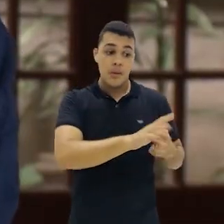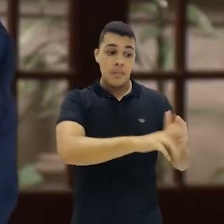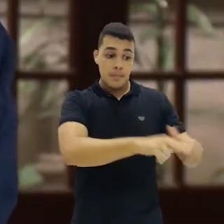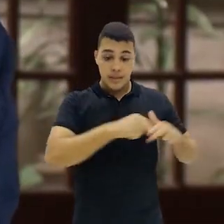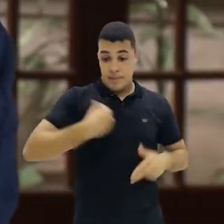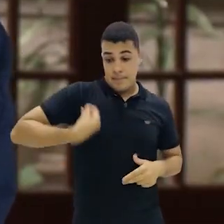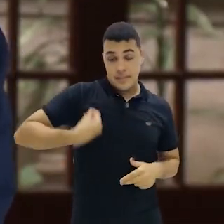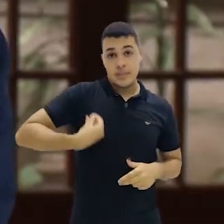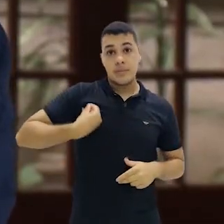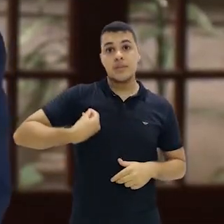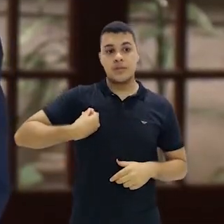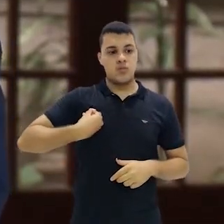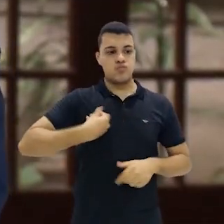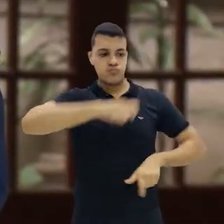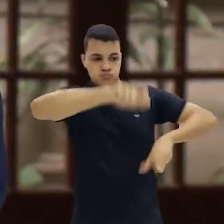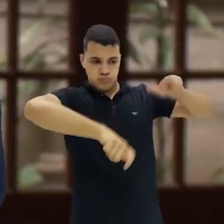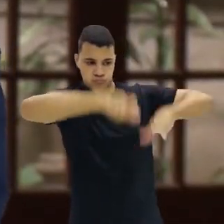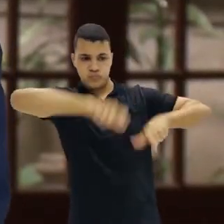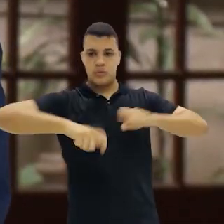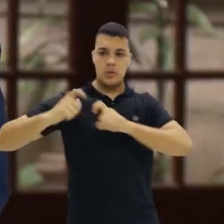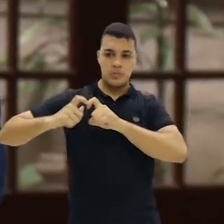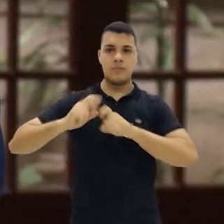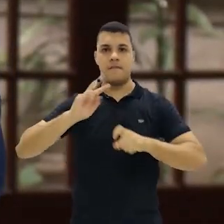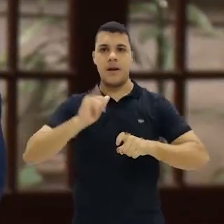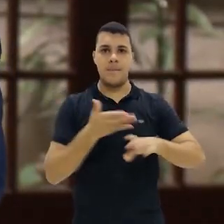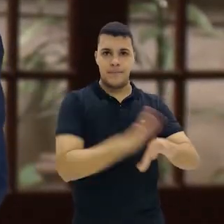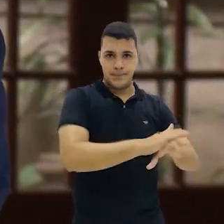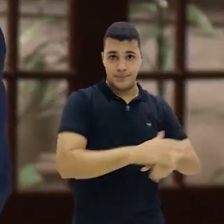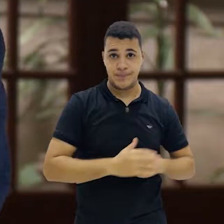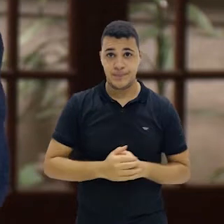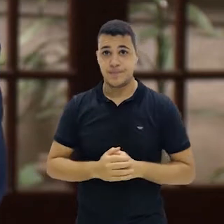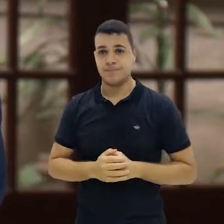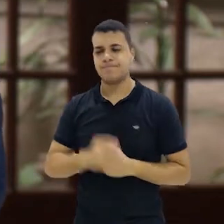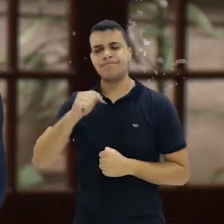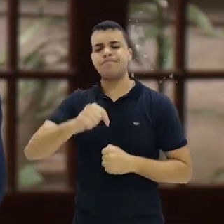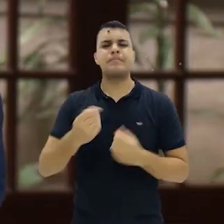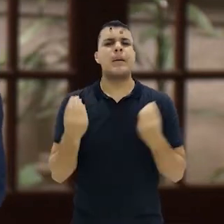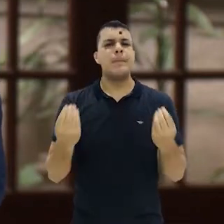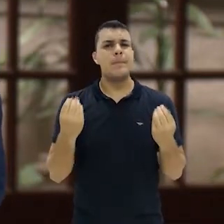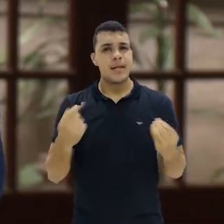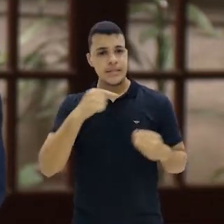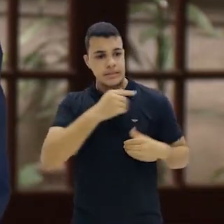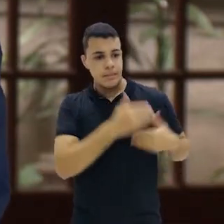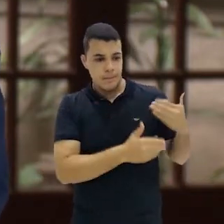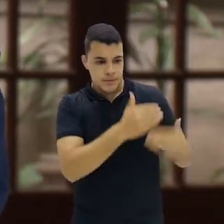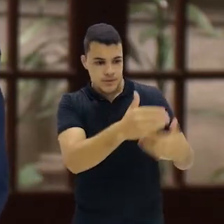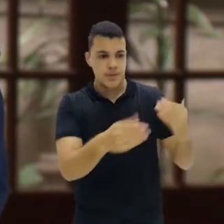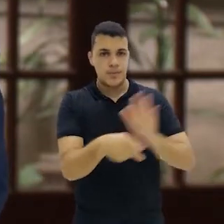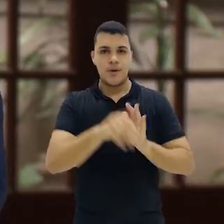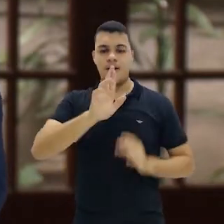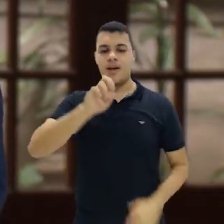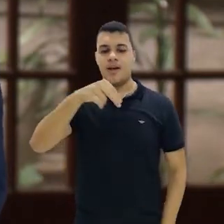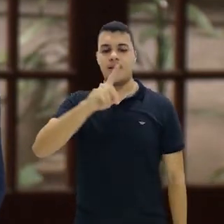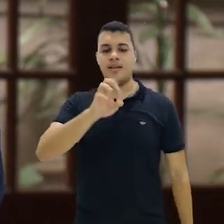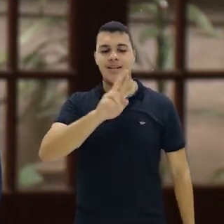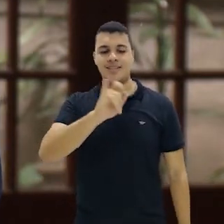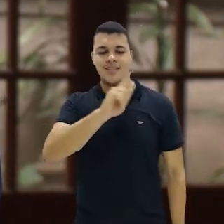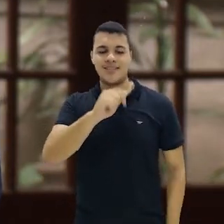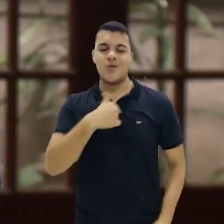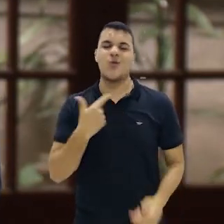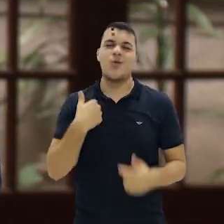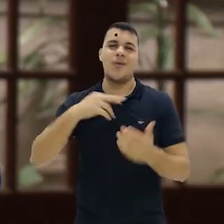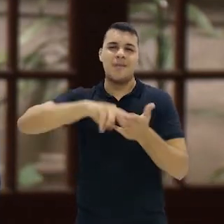dessa randomização, desse processo que eu disse que equivale a um sorteio, é garantir que os dois grupos que vão ser comparados